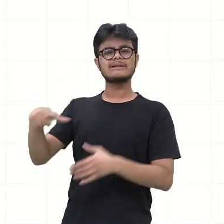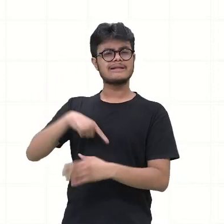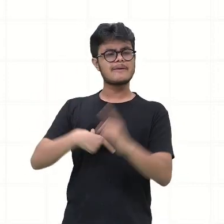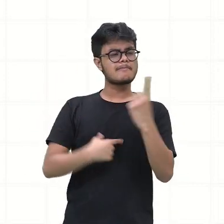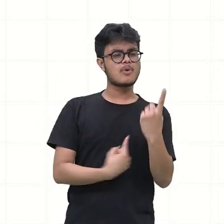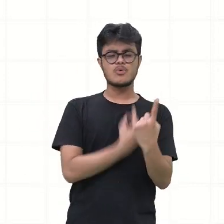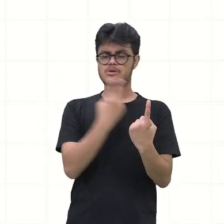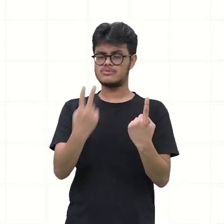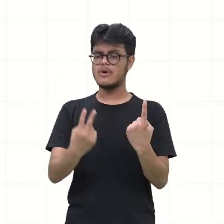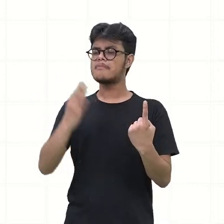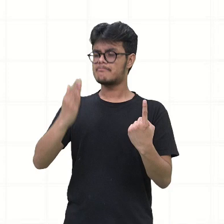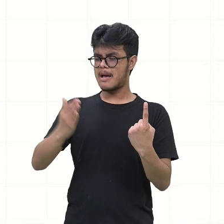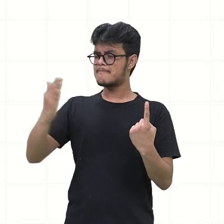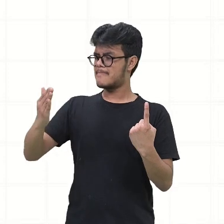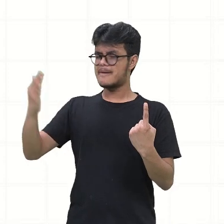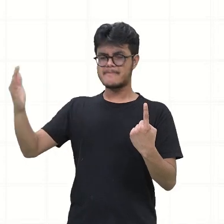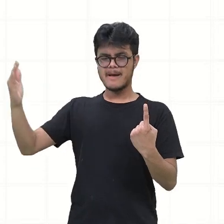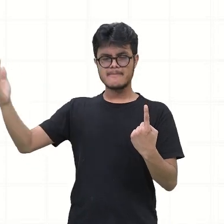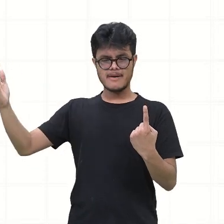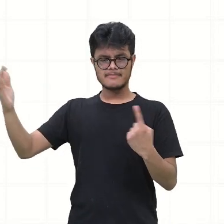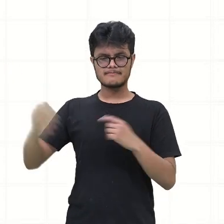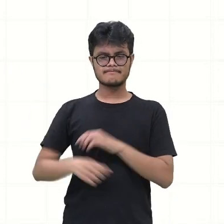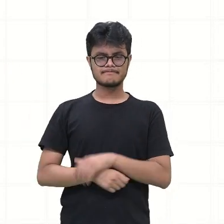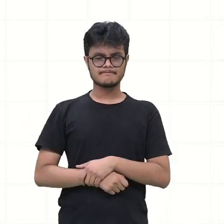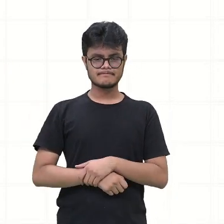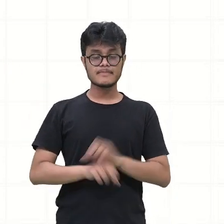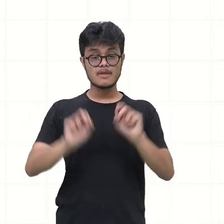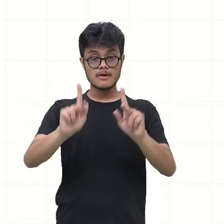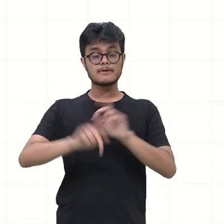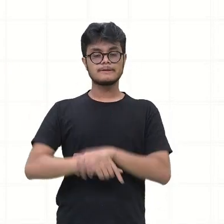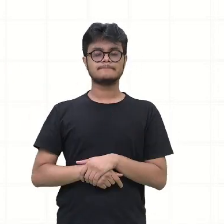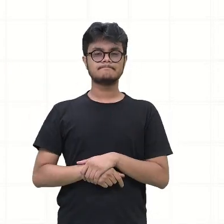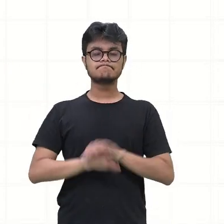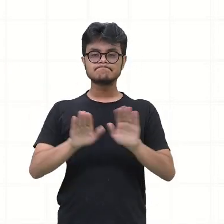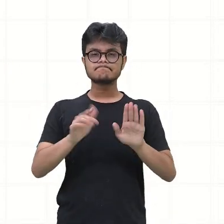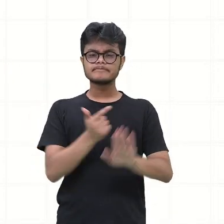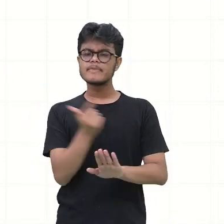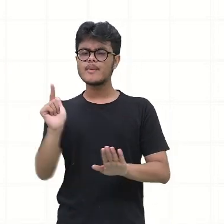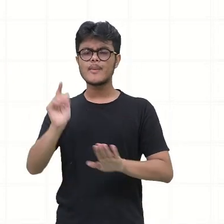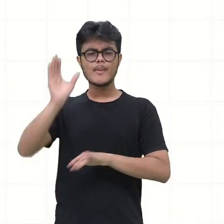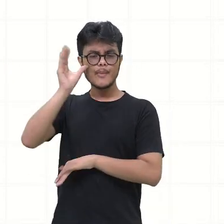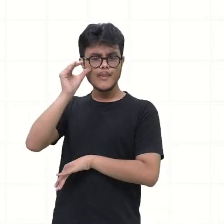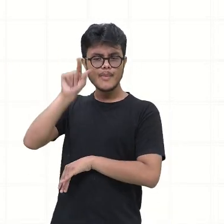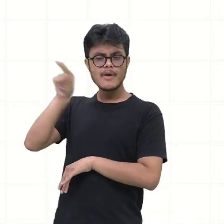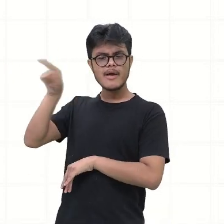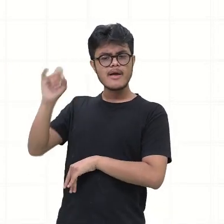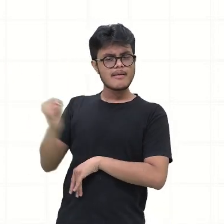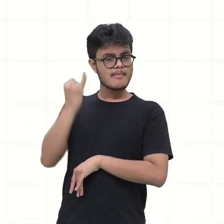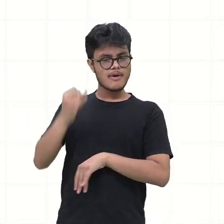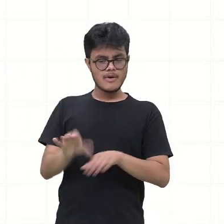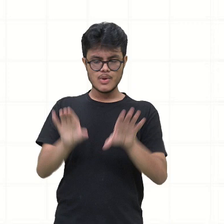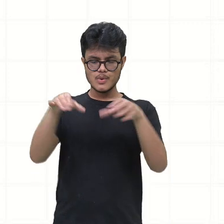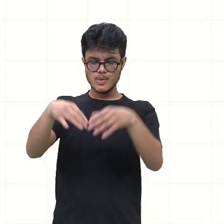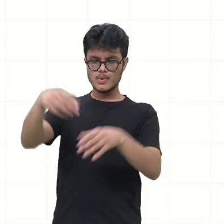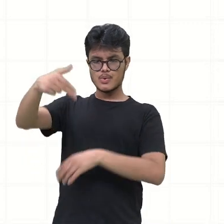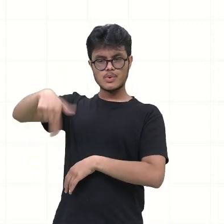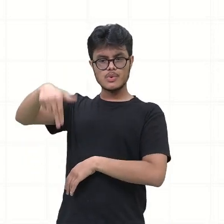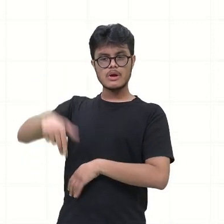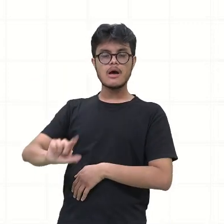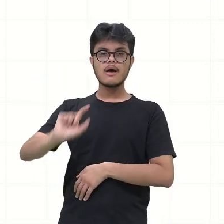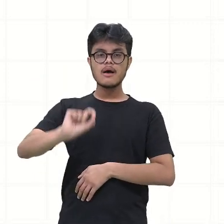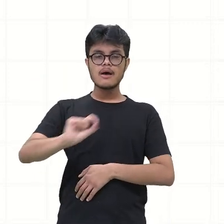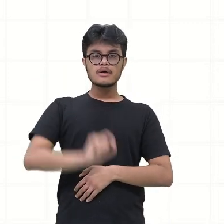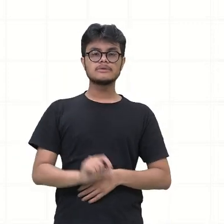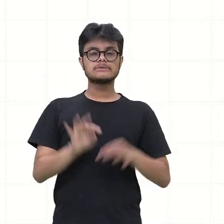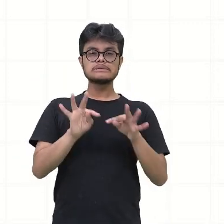vou ter o 3. Tá bom? Uma outra curiosidade bem interessante aqui dos números naturais é que